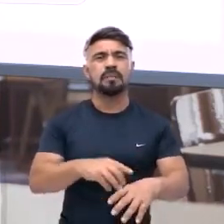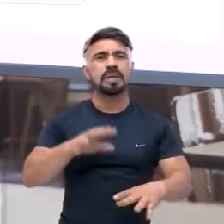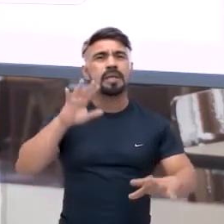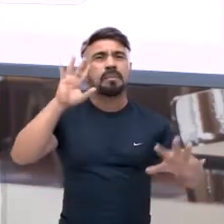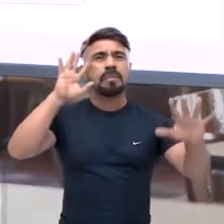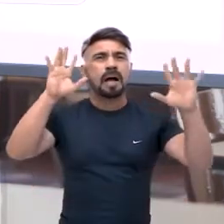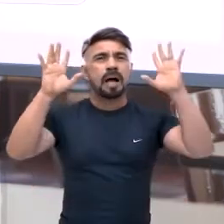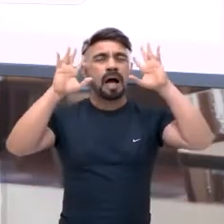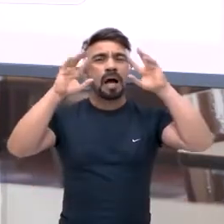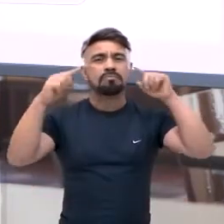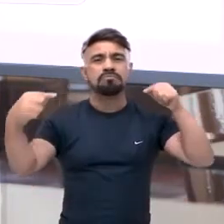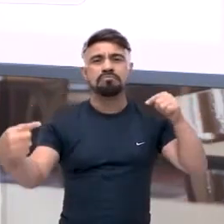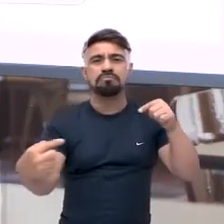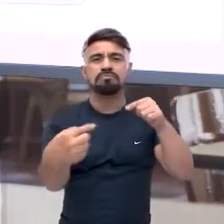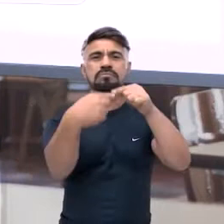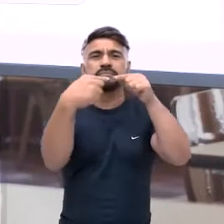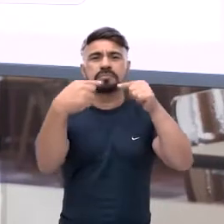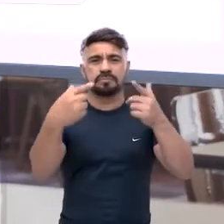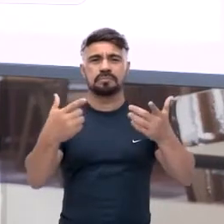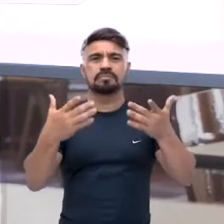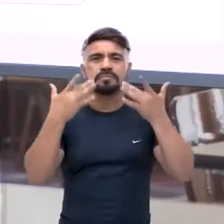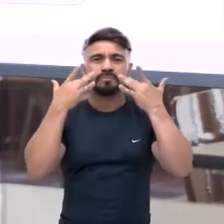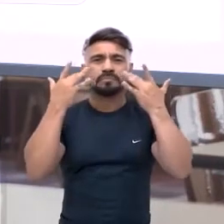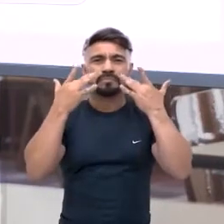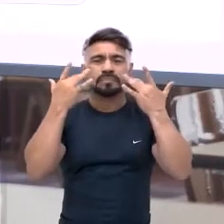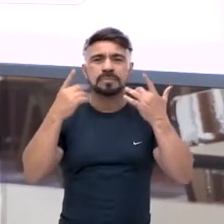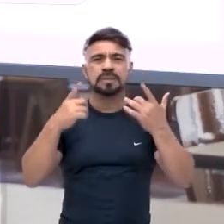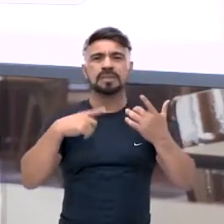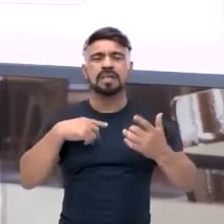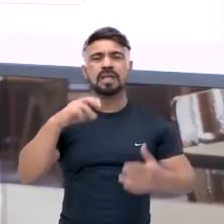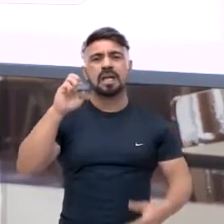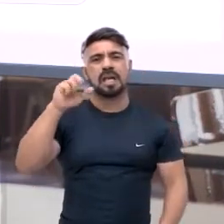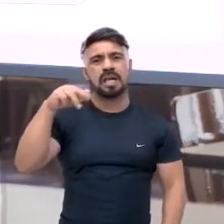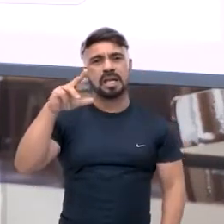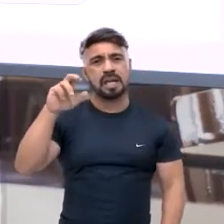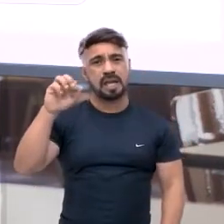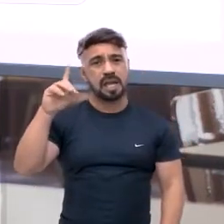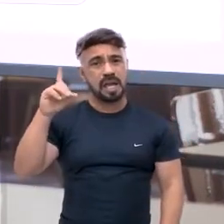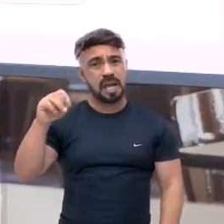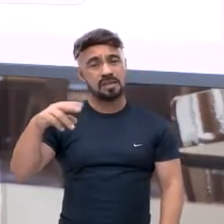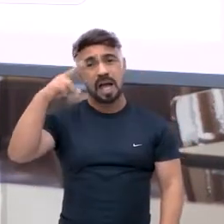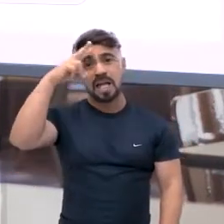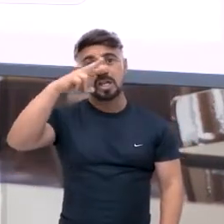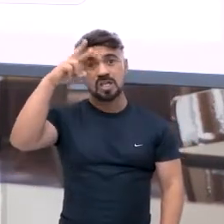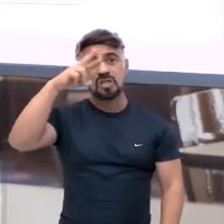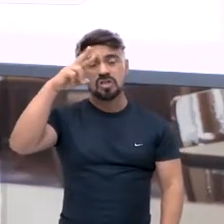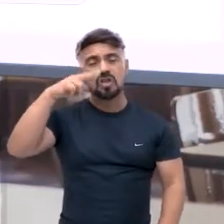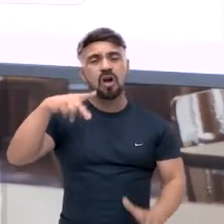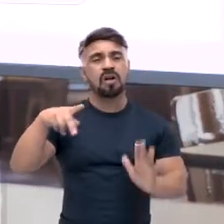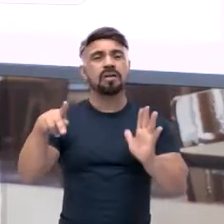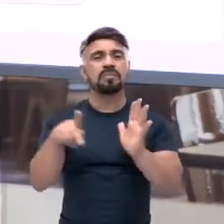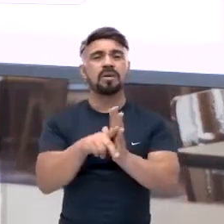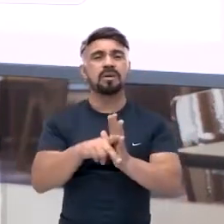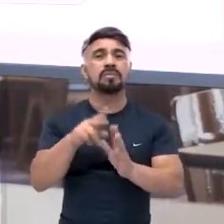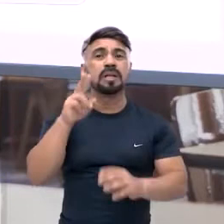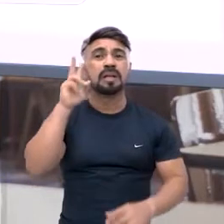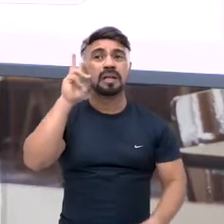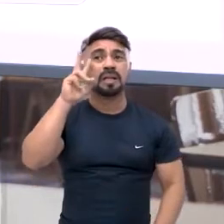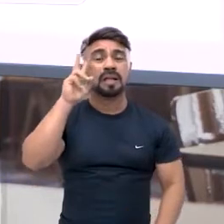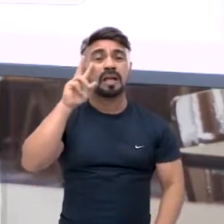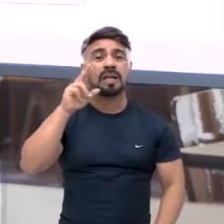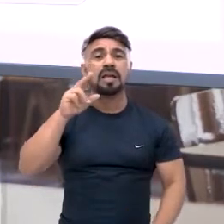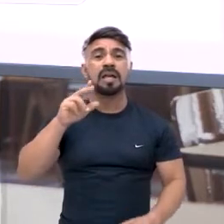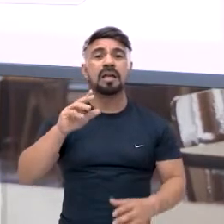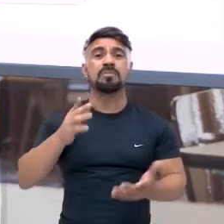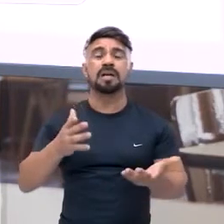e a entrar no tempo da história. Temos o enredo, que é a própria história em si, e